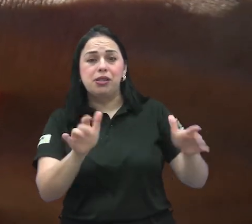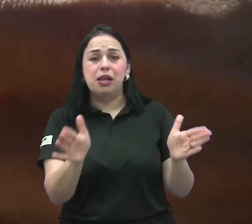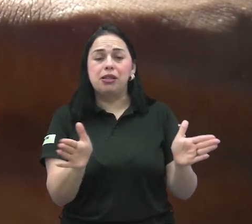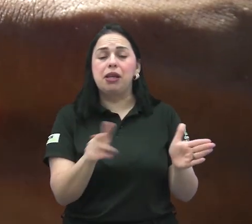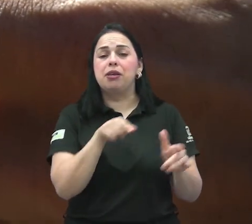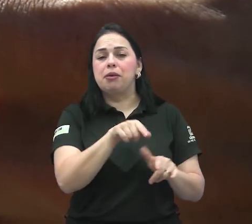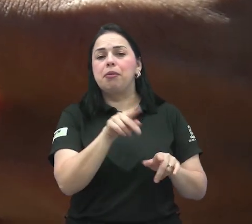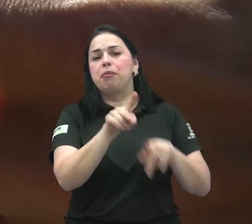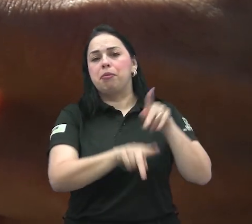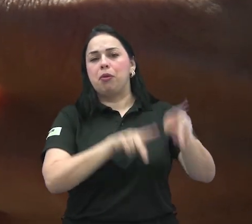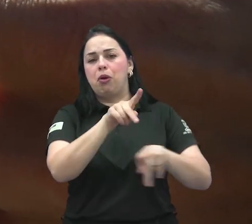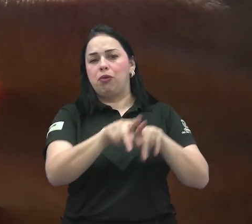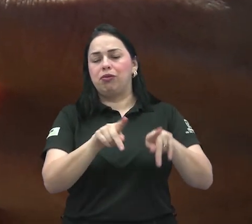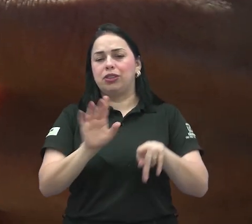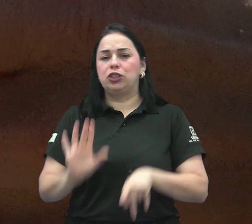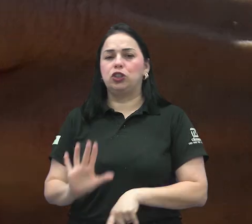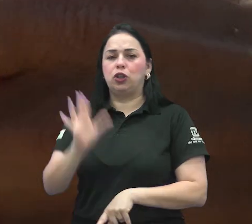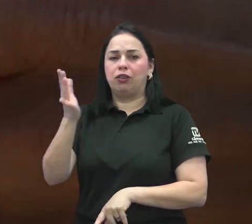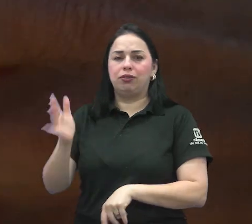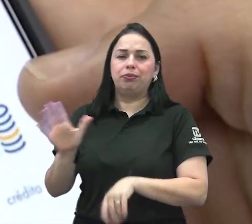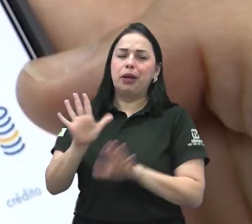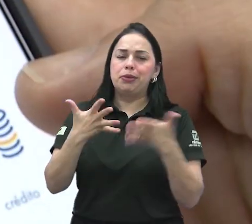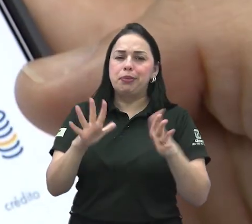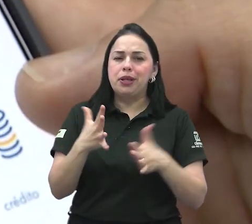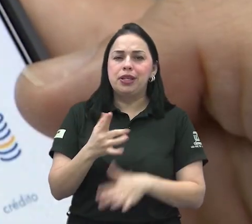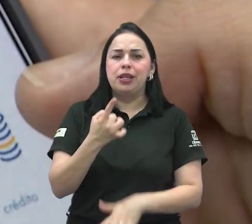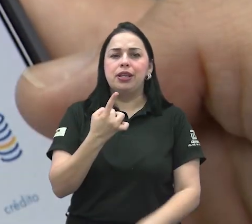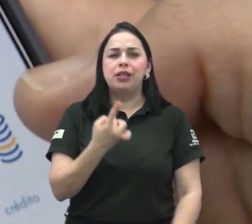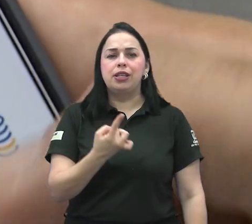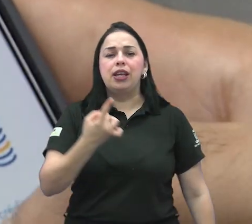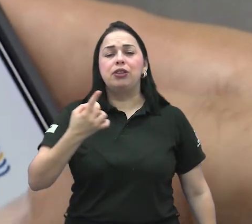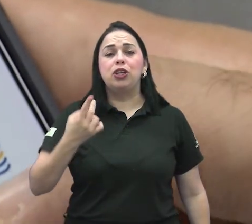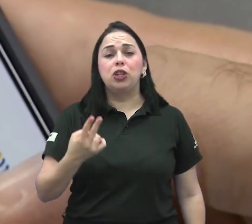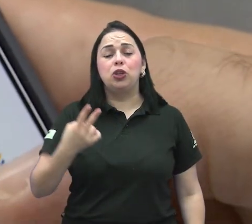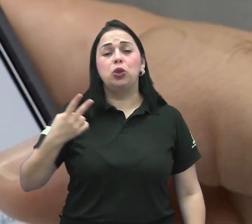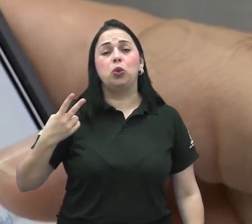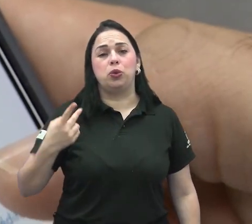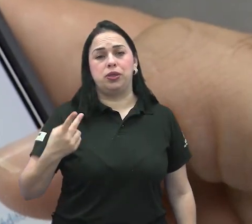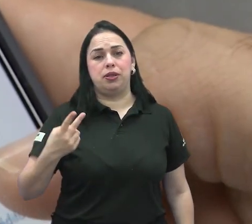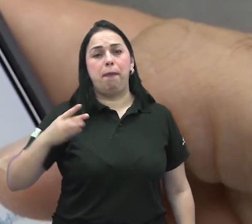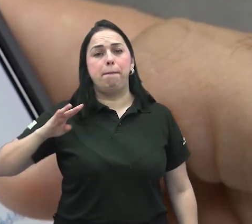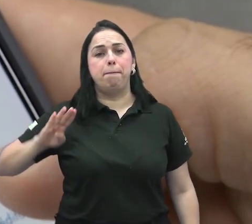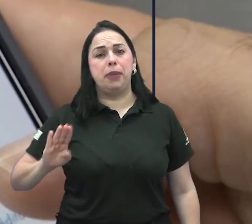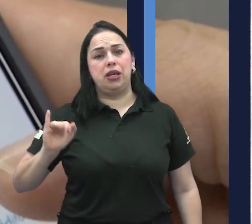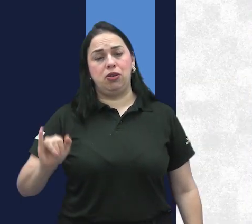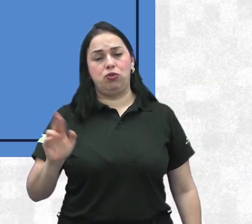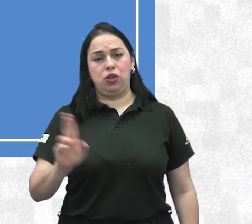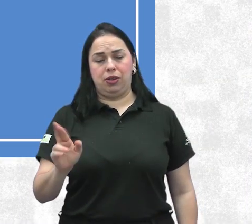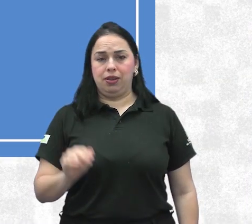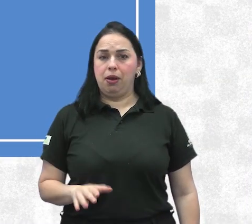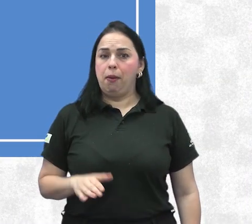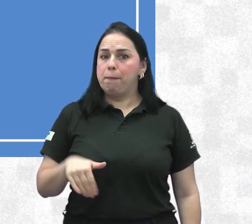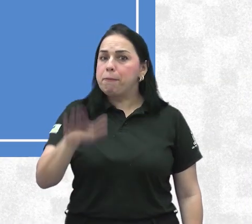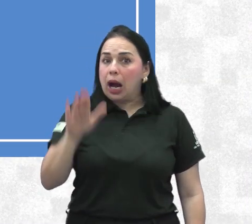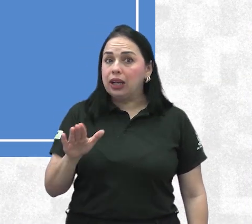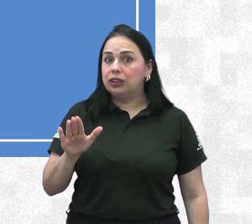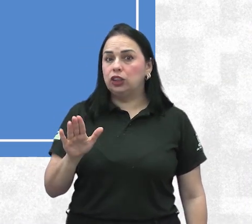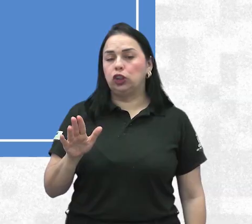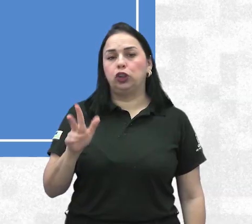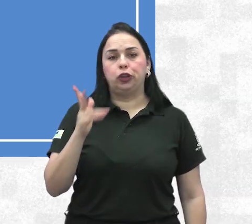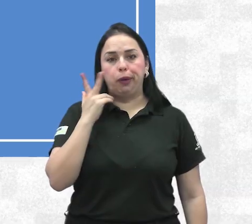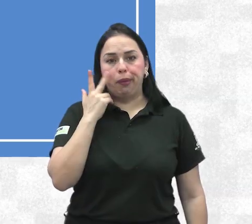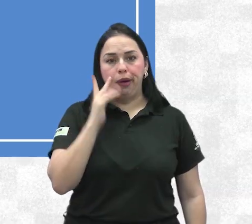a população com essa modalidade de crime foi de quase 112 bilhões de reais. Entre os golpes